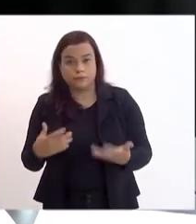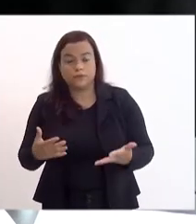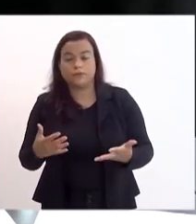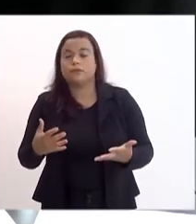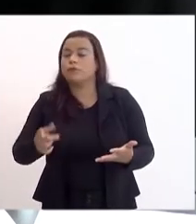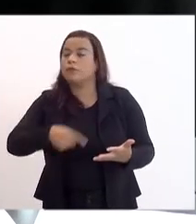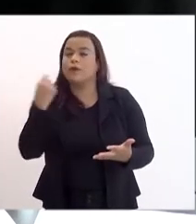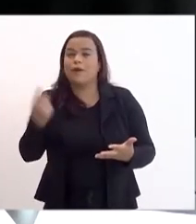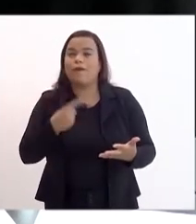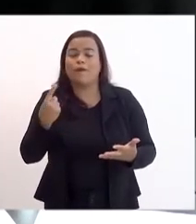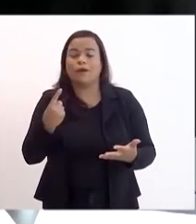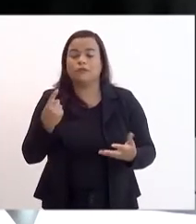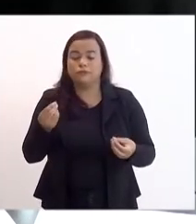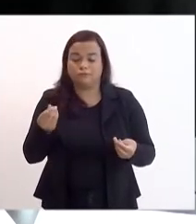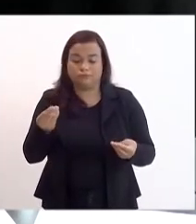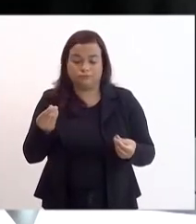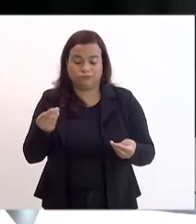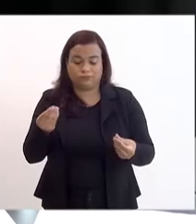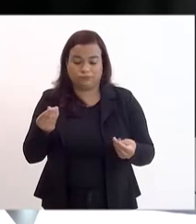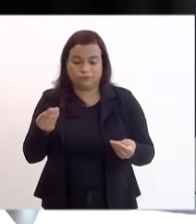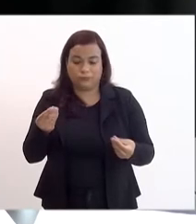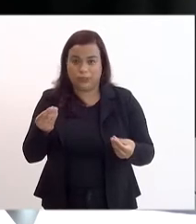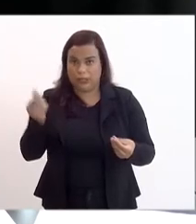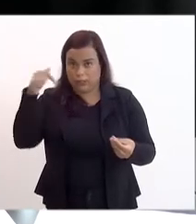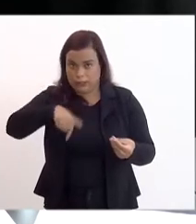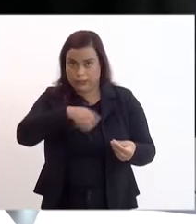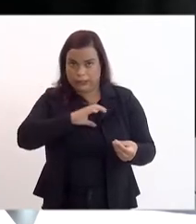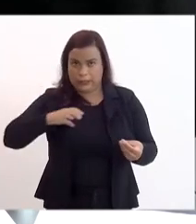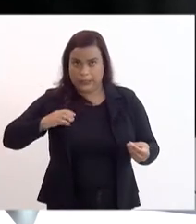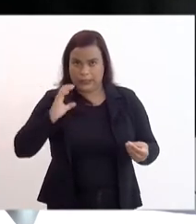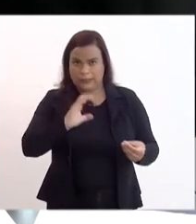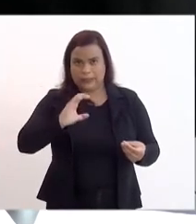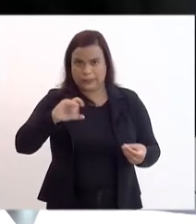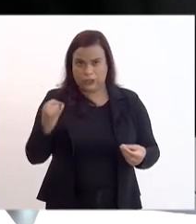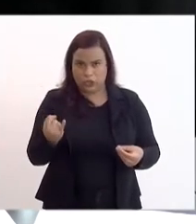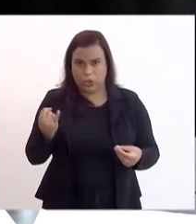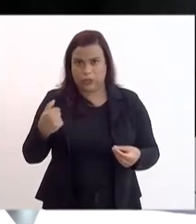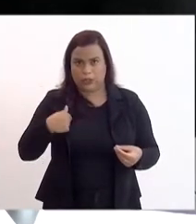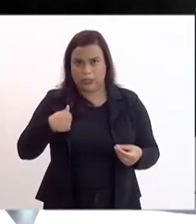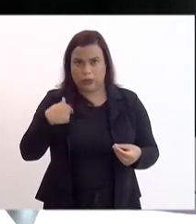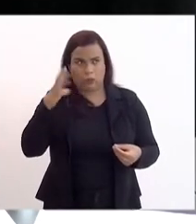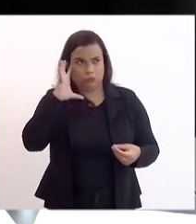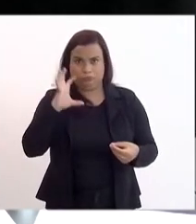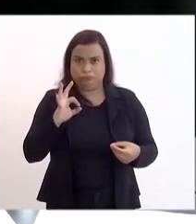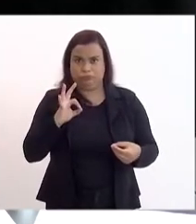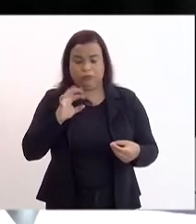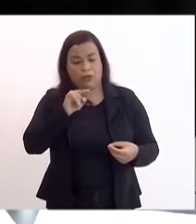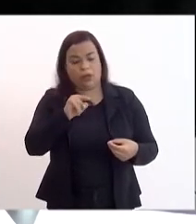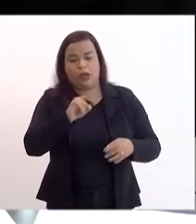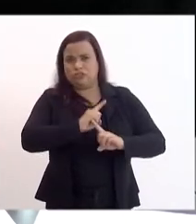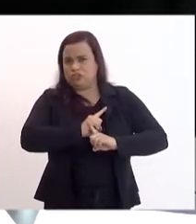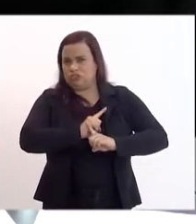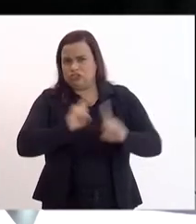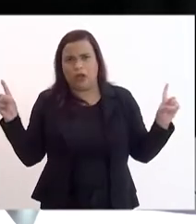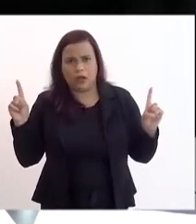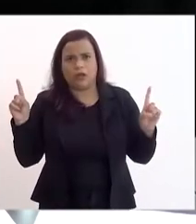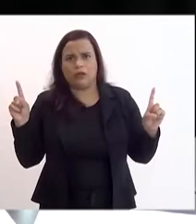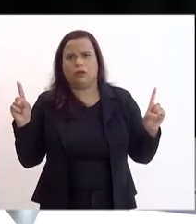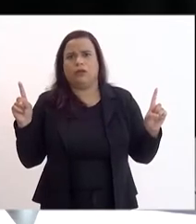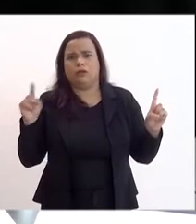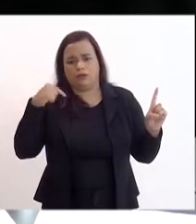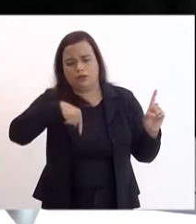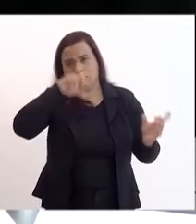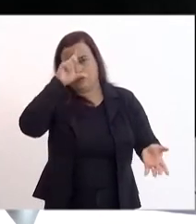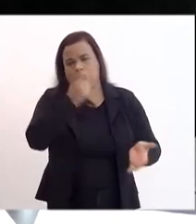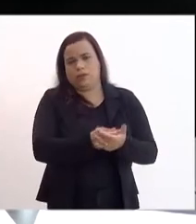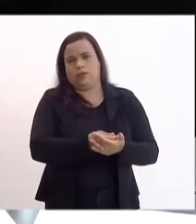Jamais veio a CCJ, que eu tenha sabido, a CCJ decidir sobre